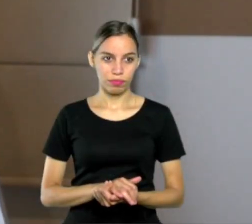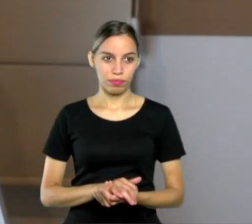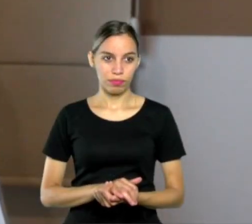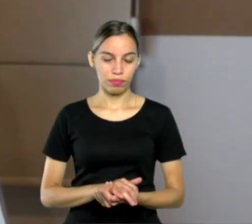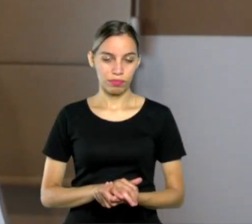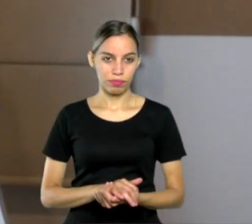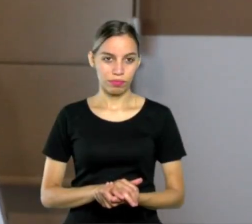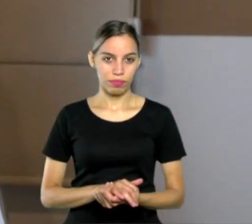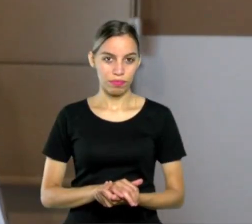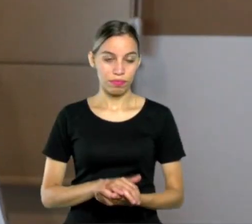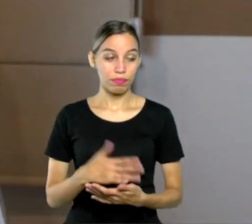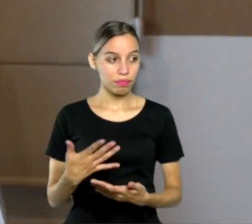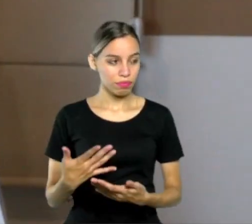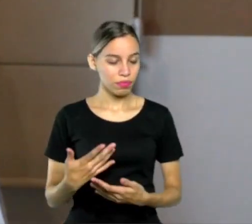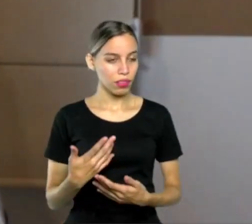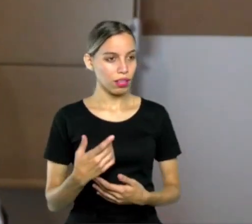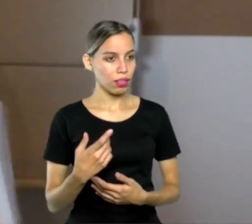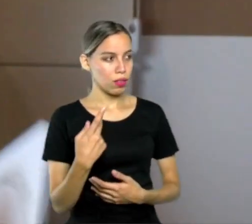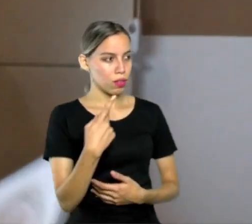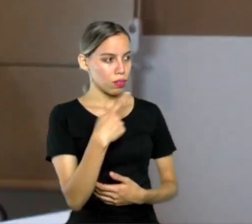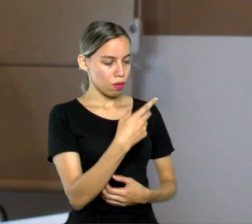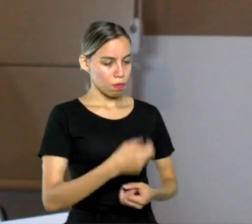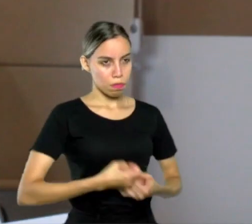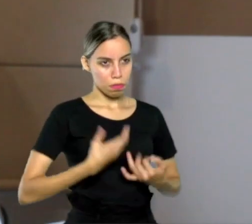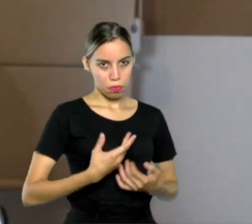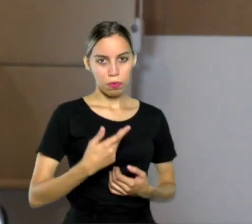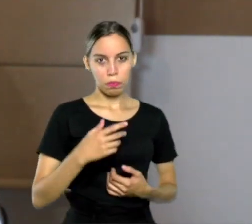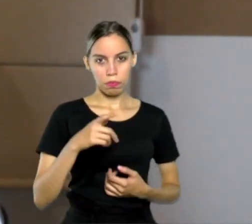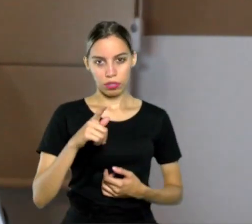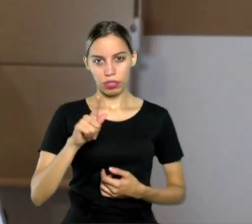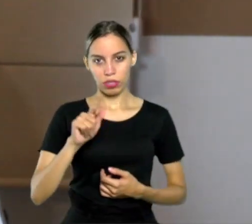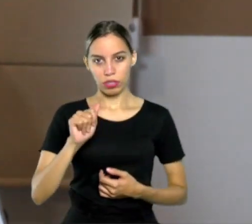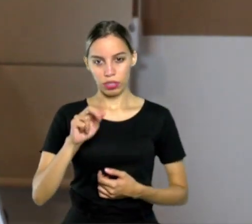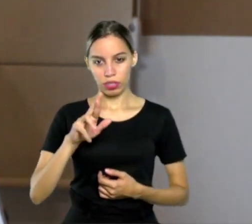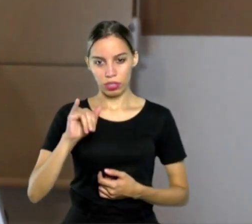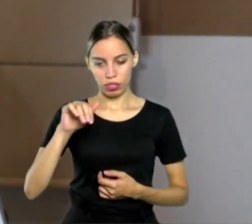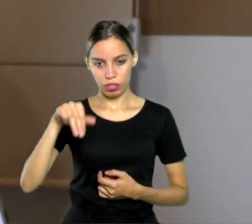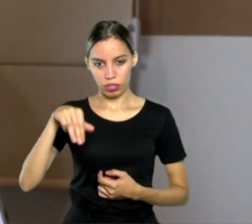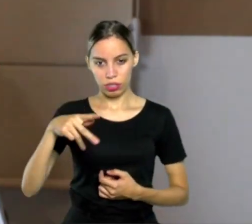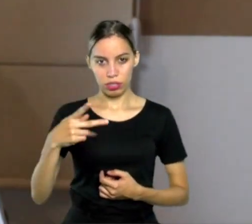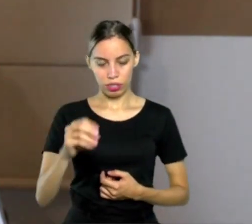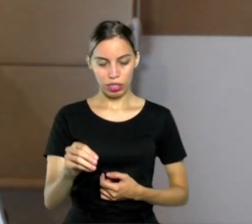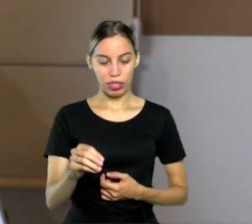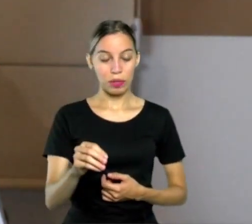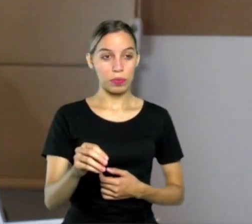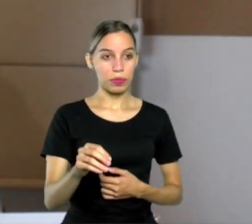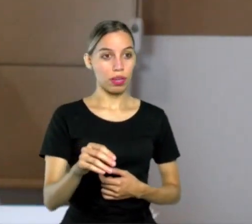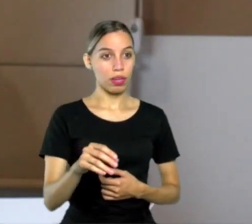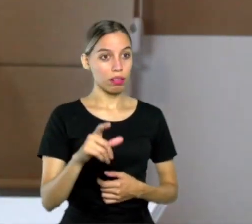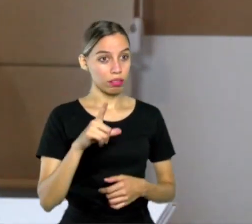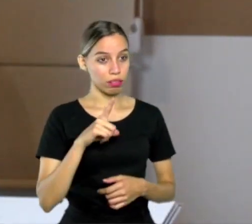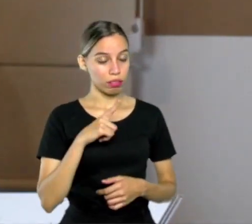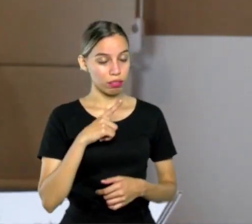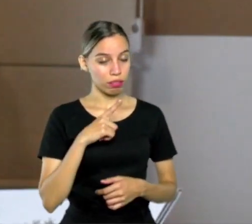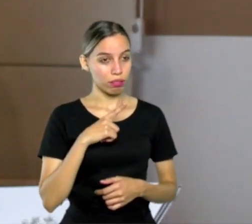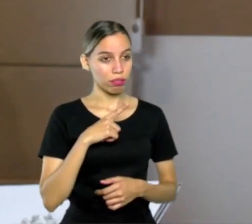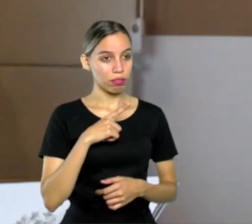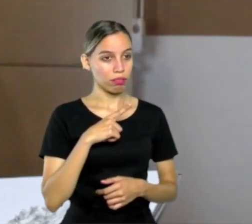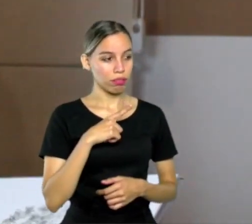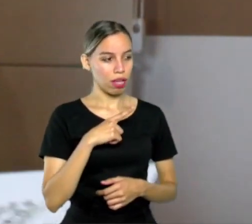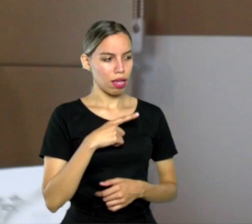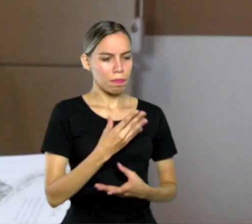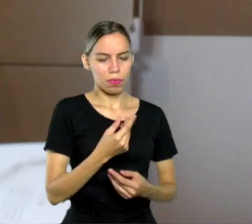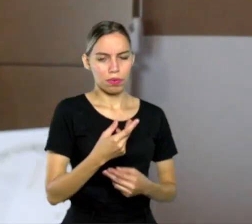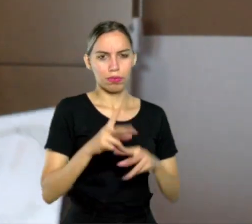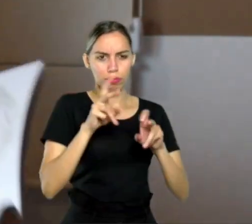Líria, esse poema, o Garimpo, que dá nome ao livro que você acabou de ler, traz muito também desse seu trabalho, né? De garimpar